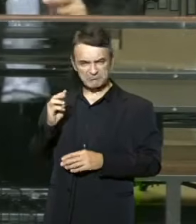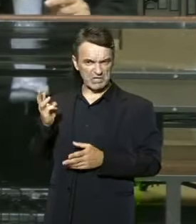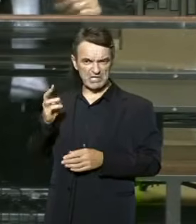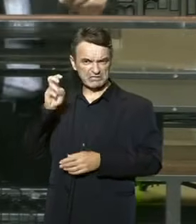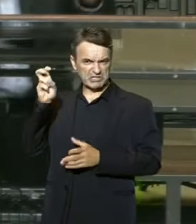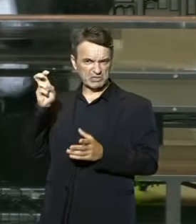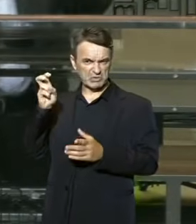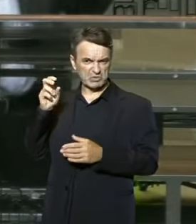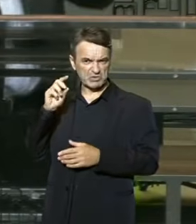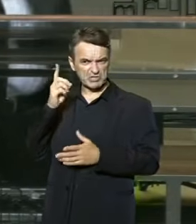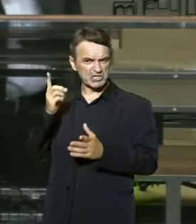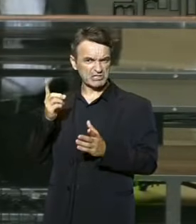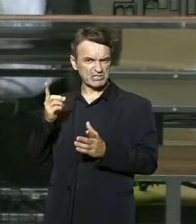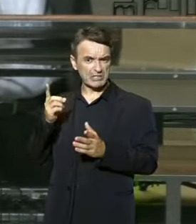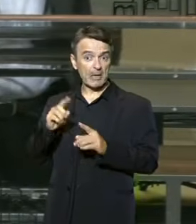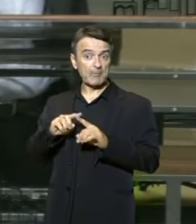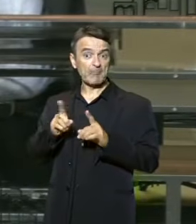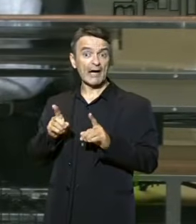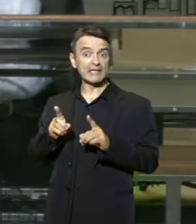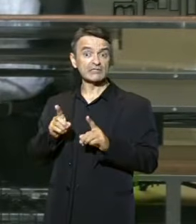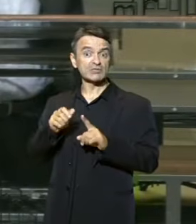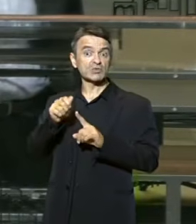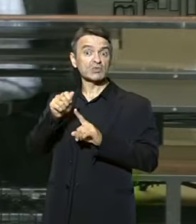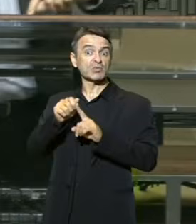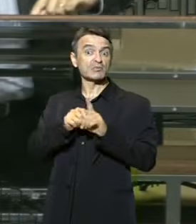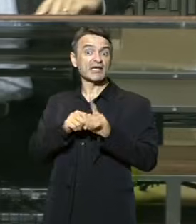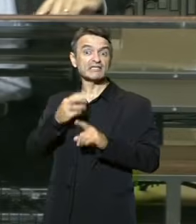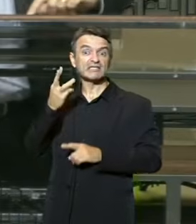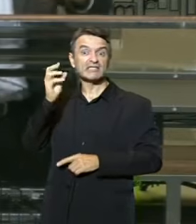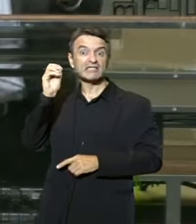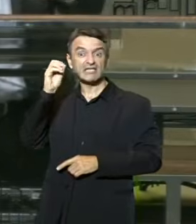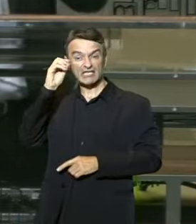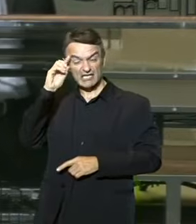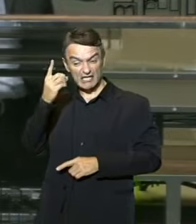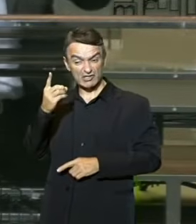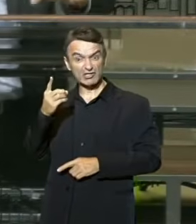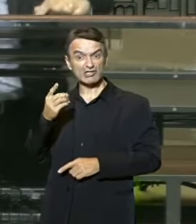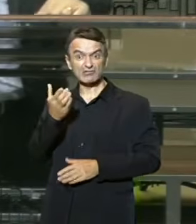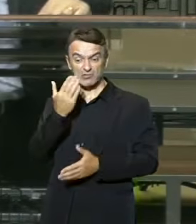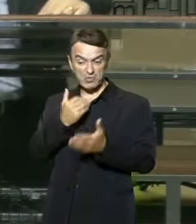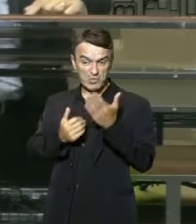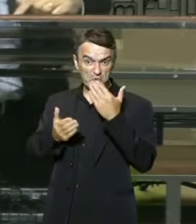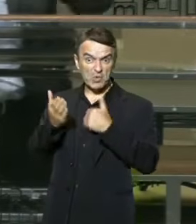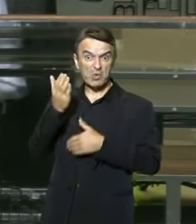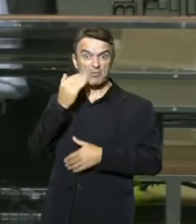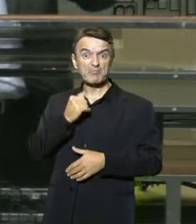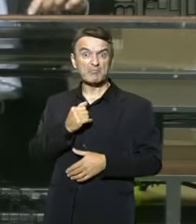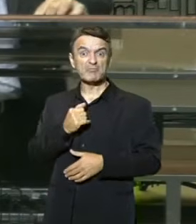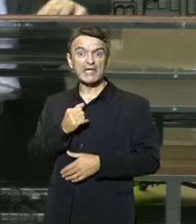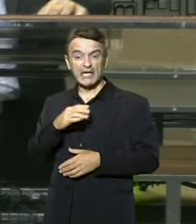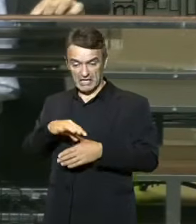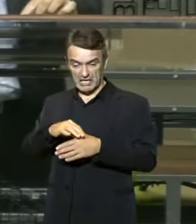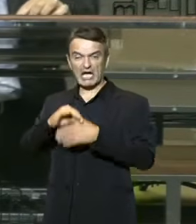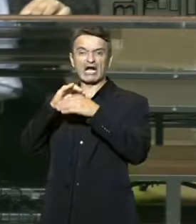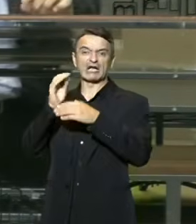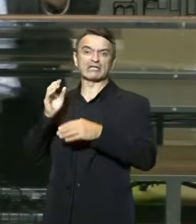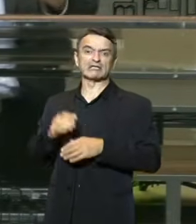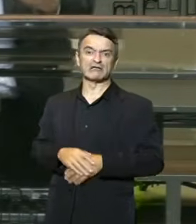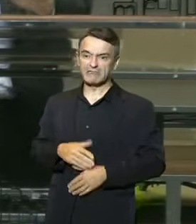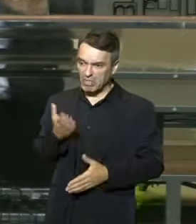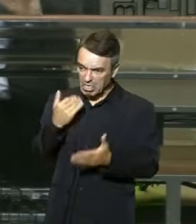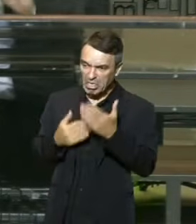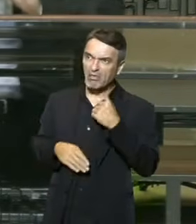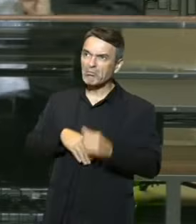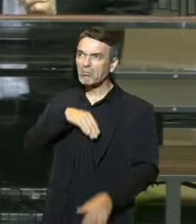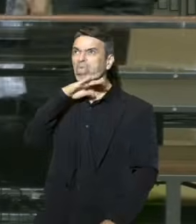nem 10, nem 20, mas um mês inteiro vocês vão comer carne, até que saia pelos seus narizes, para que vocês fiquem com nojo. E